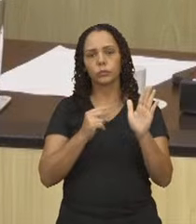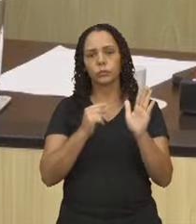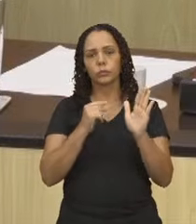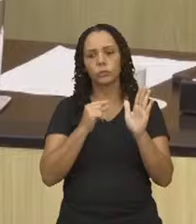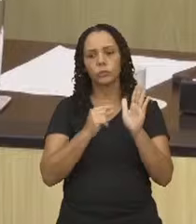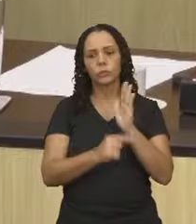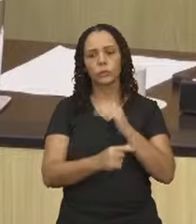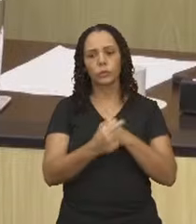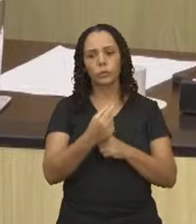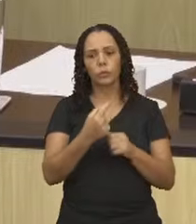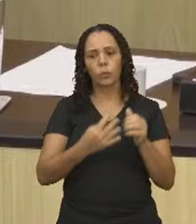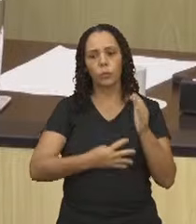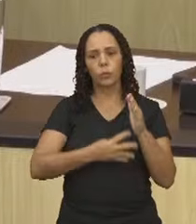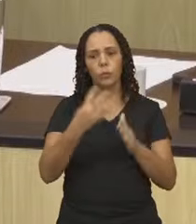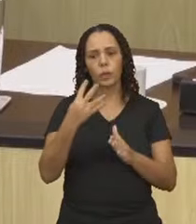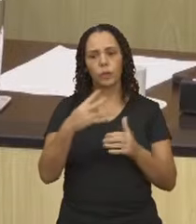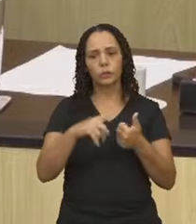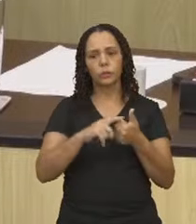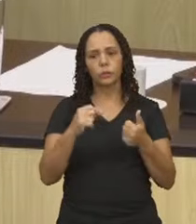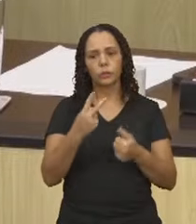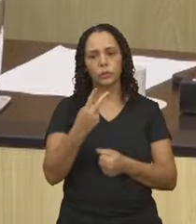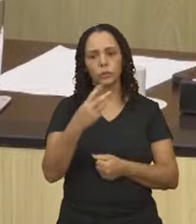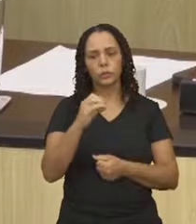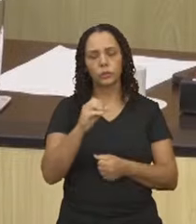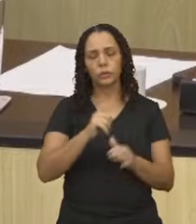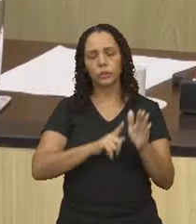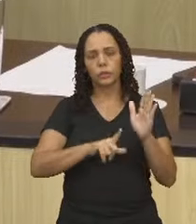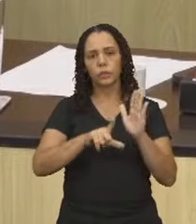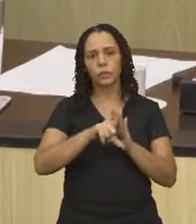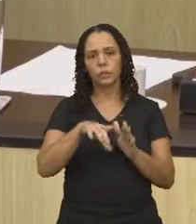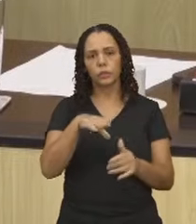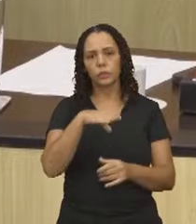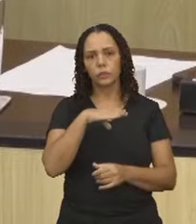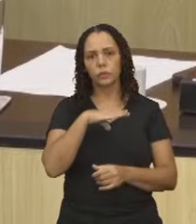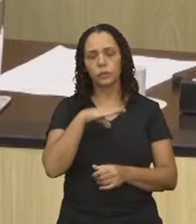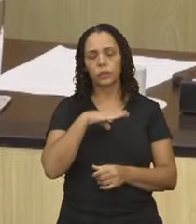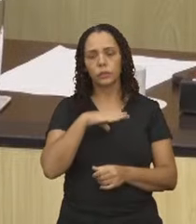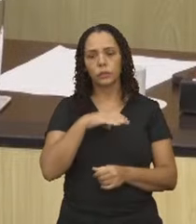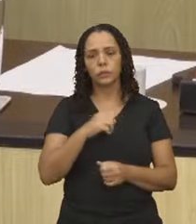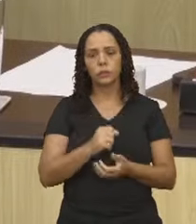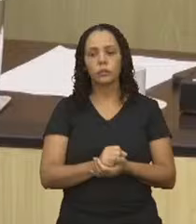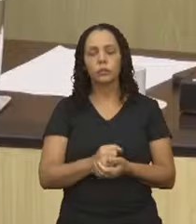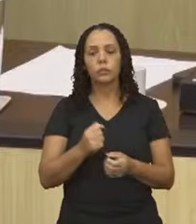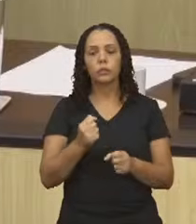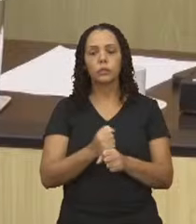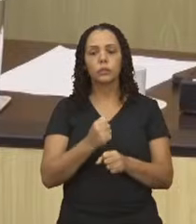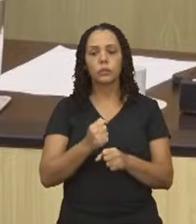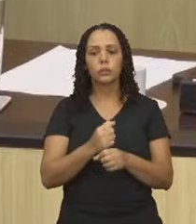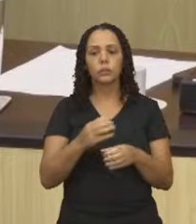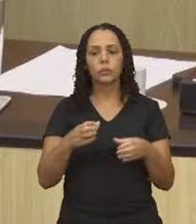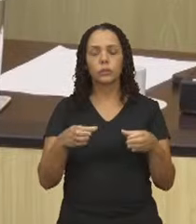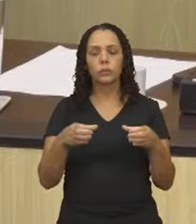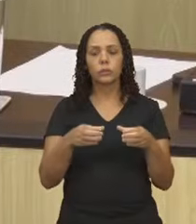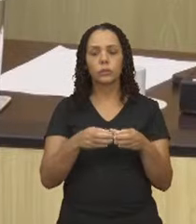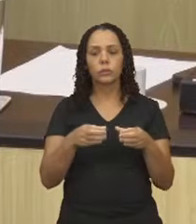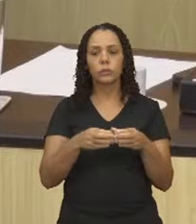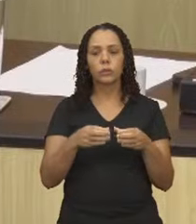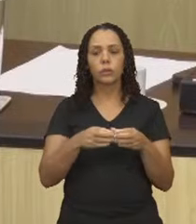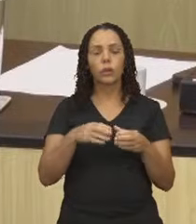do artigo 20 da Lei Orgânica do Município, seja constituída comissão parlamentar de inquérito,